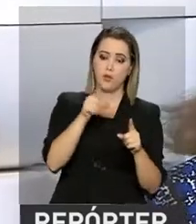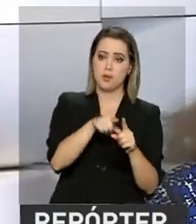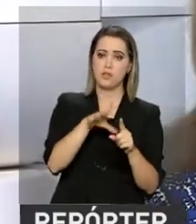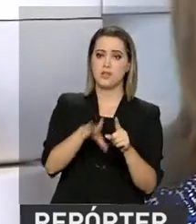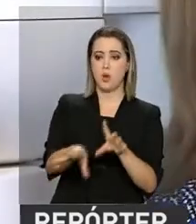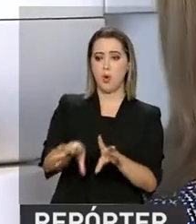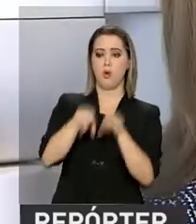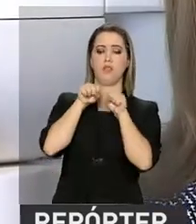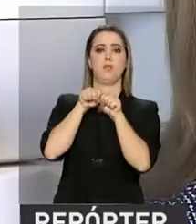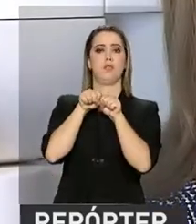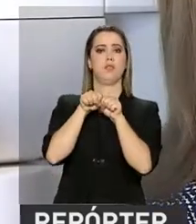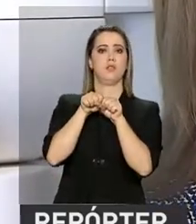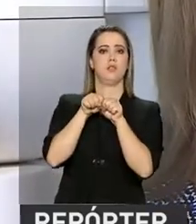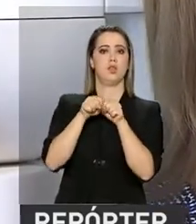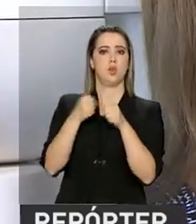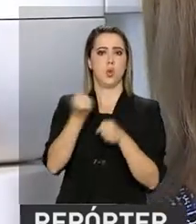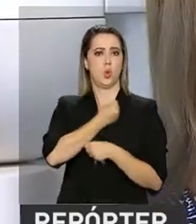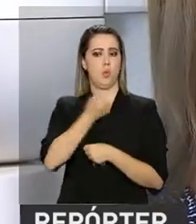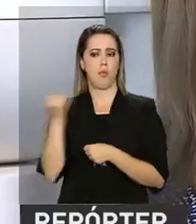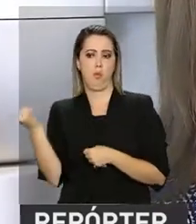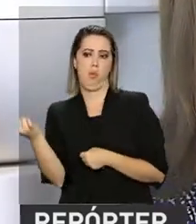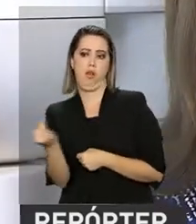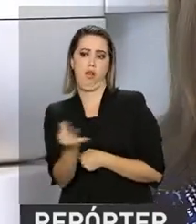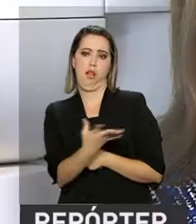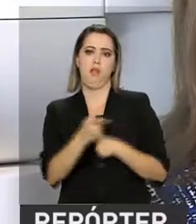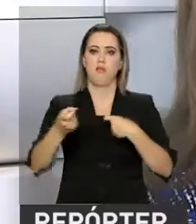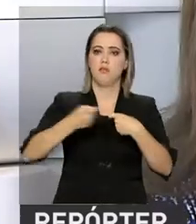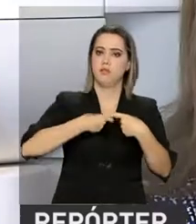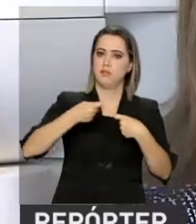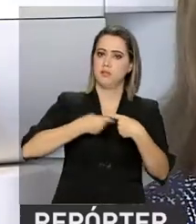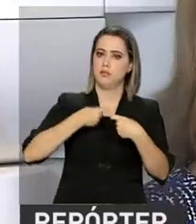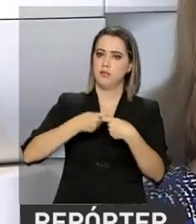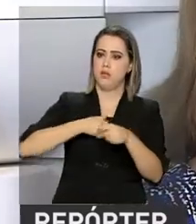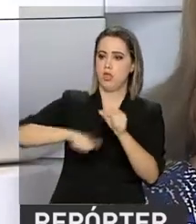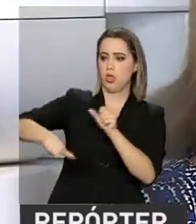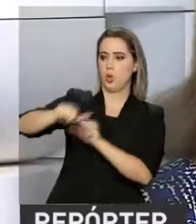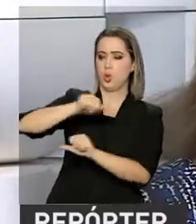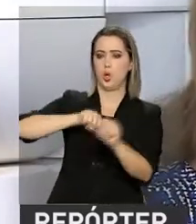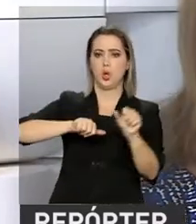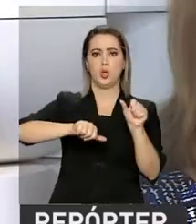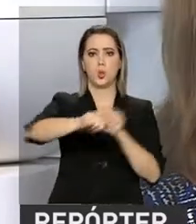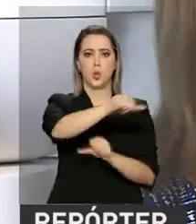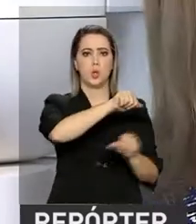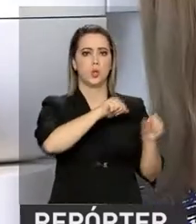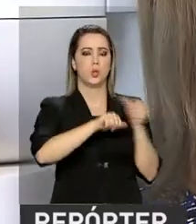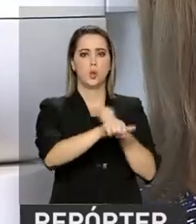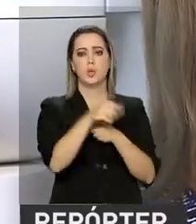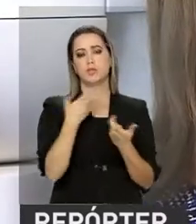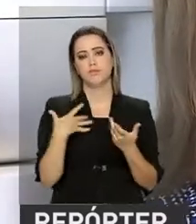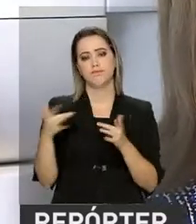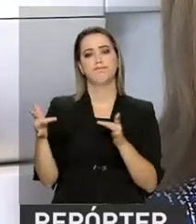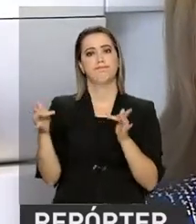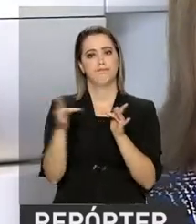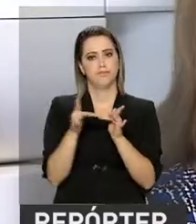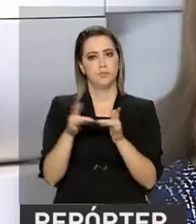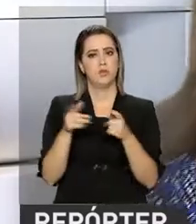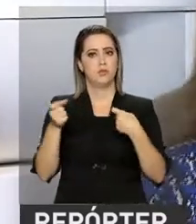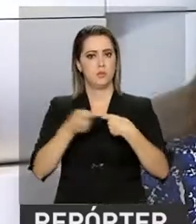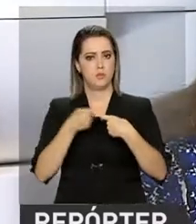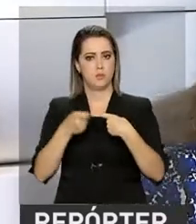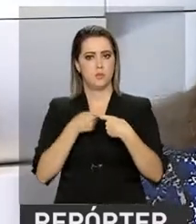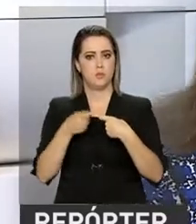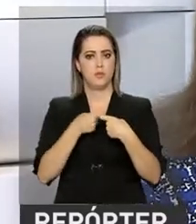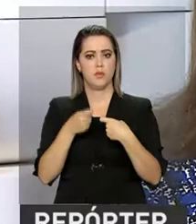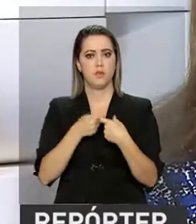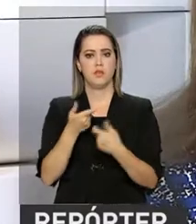número excessivo de relações sexuais com troca de parcerias sexuais e que não e que sejam resistentes inclusive